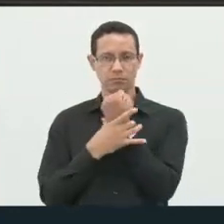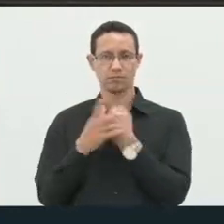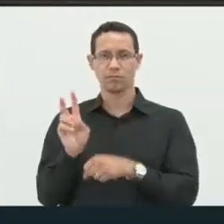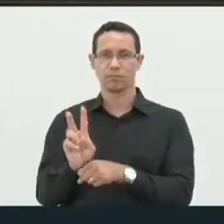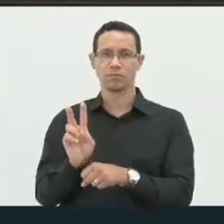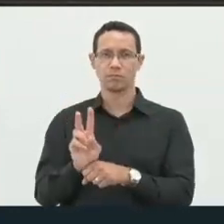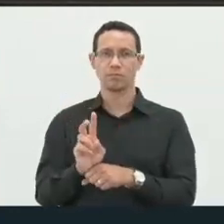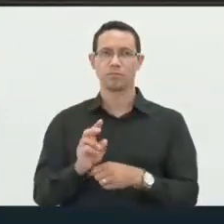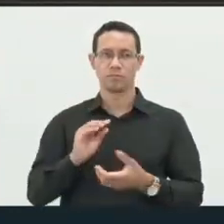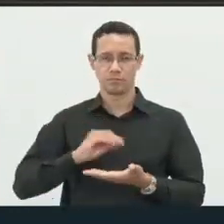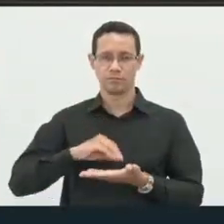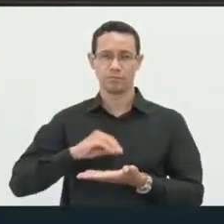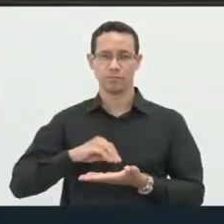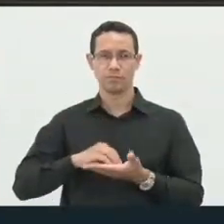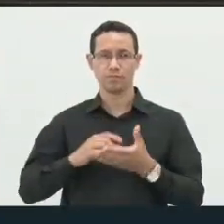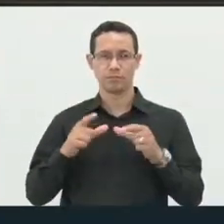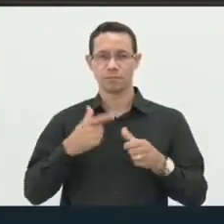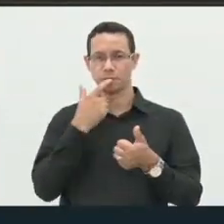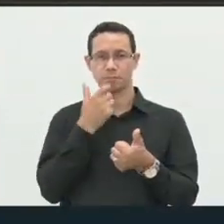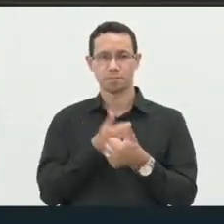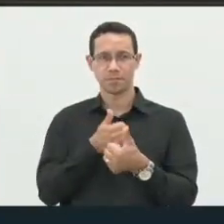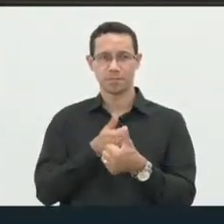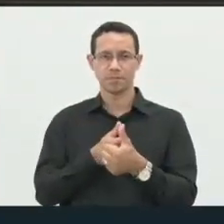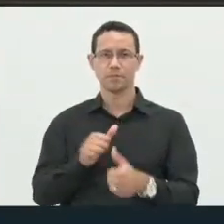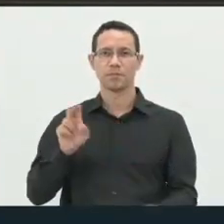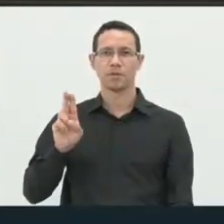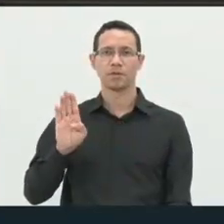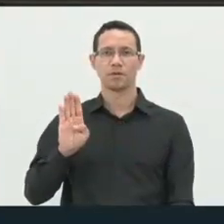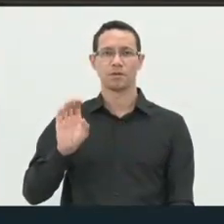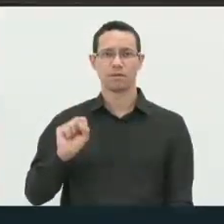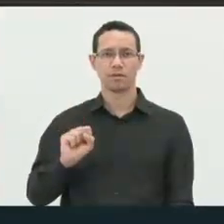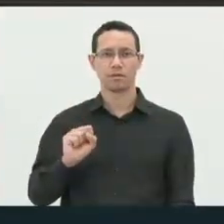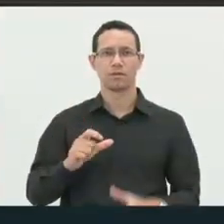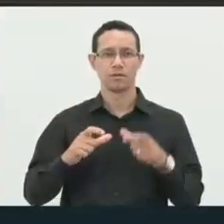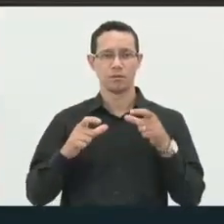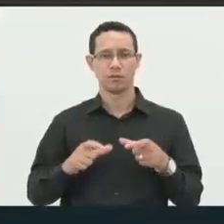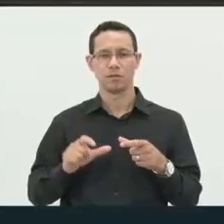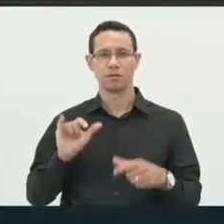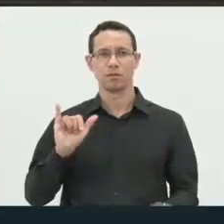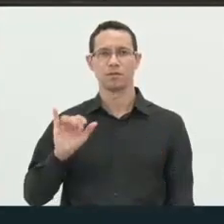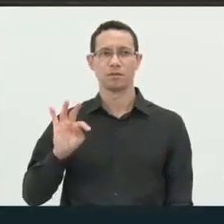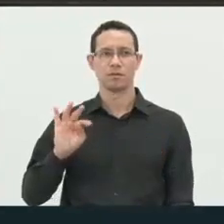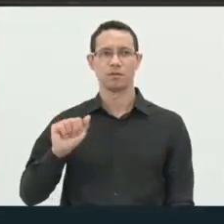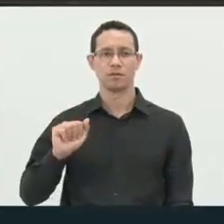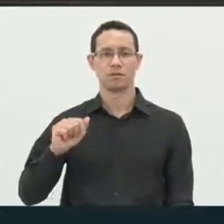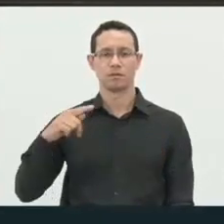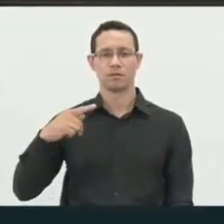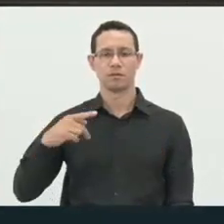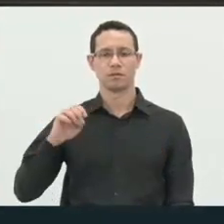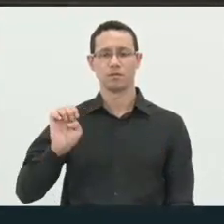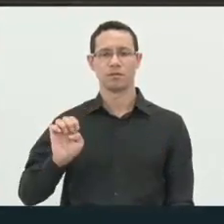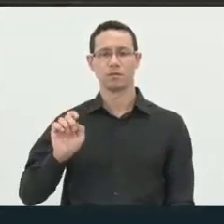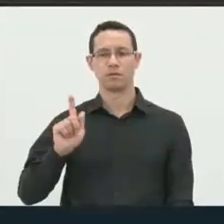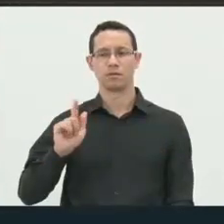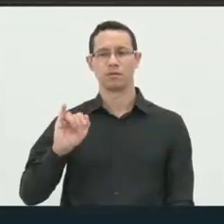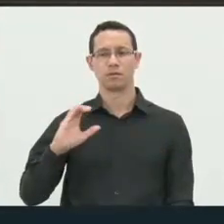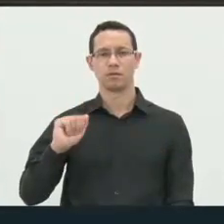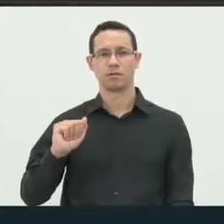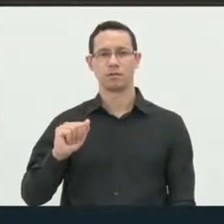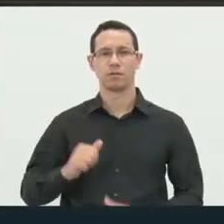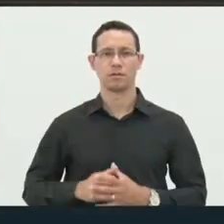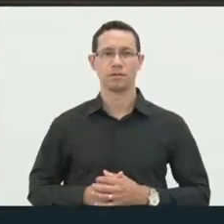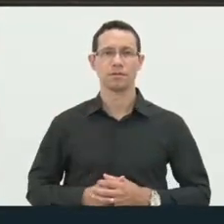UBS ali na região de itapegica uma outra coisa que eu quero falar sobre